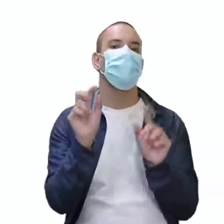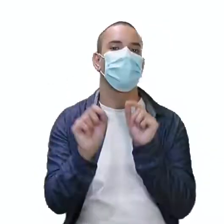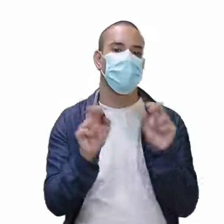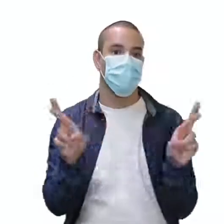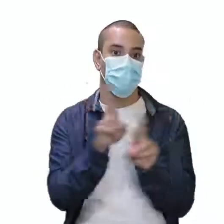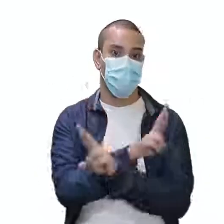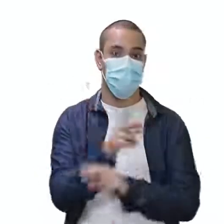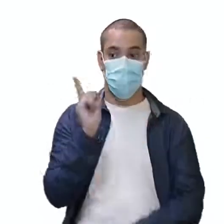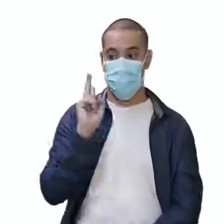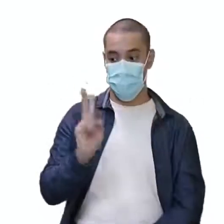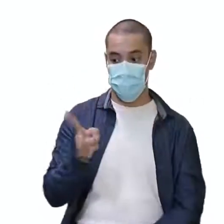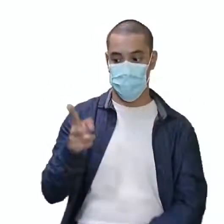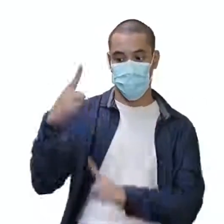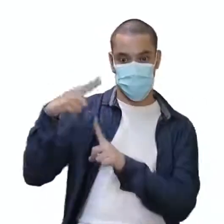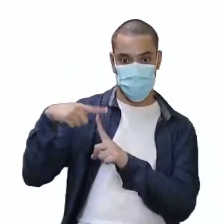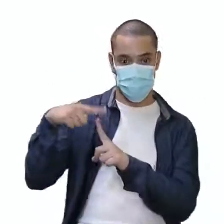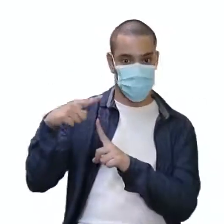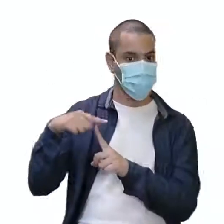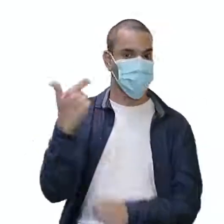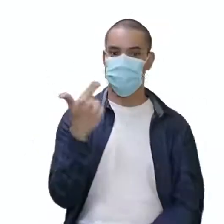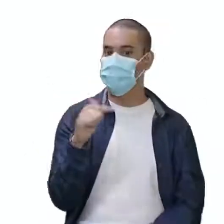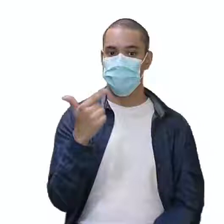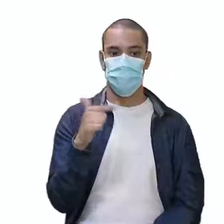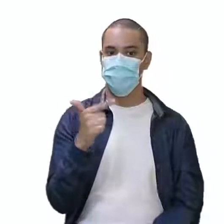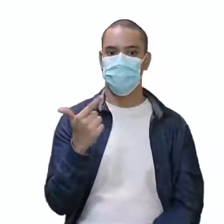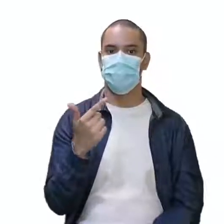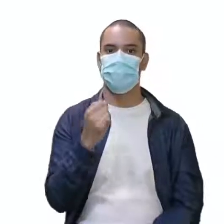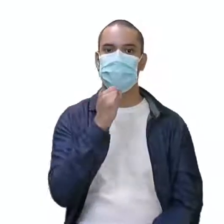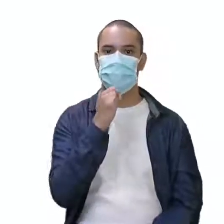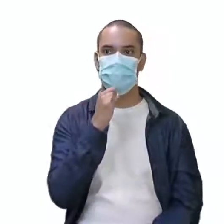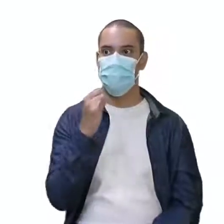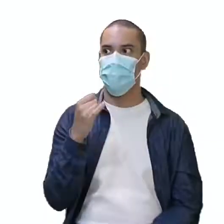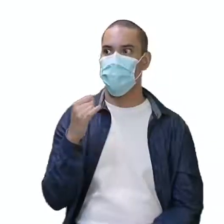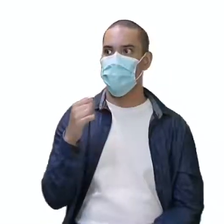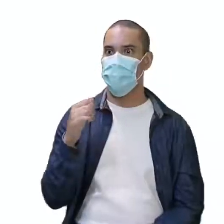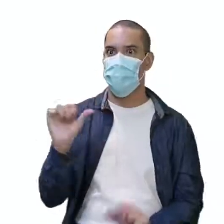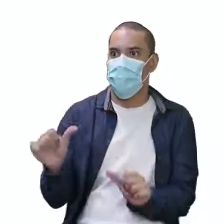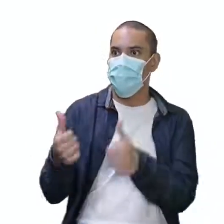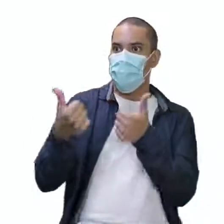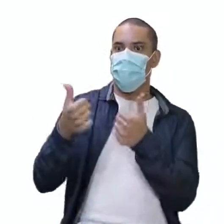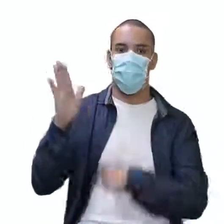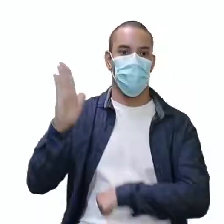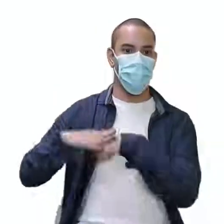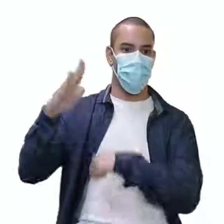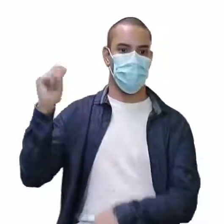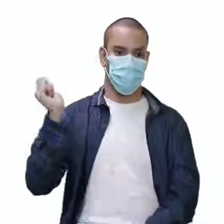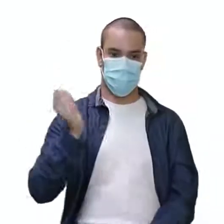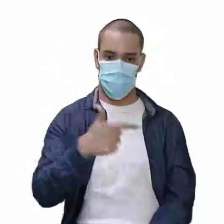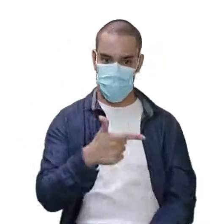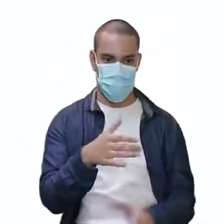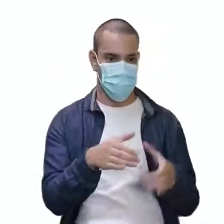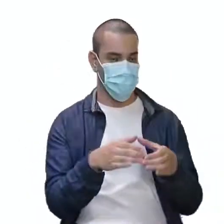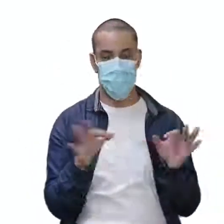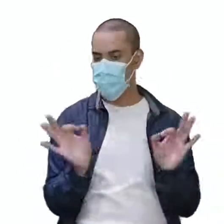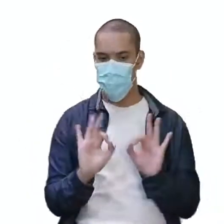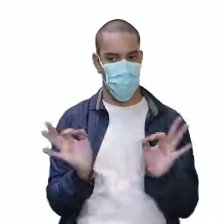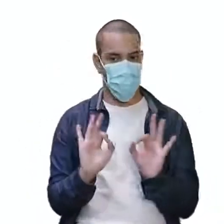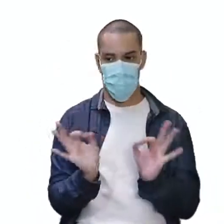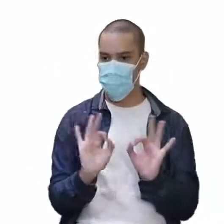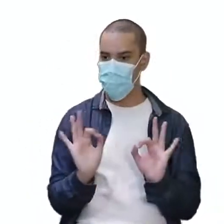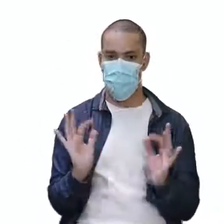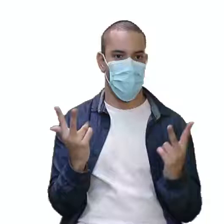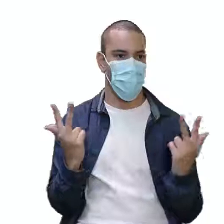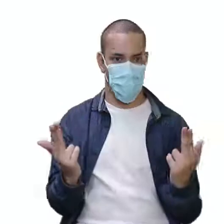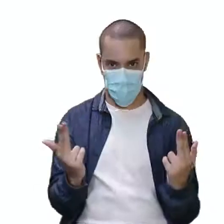da mesma espécie, não existindo desvantagem nem benefício para nenhuma das espécies